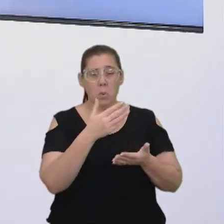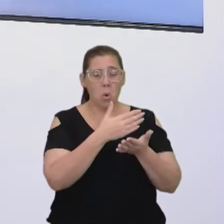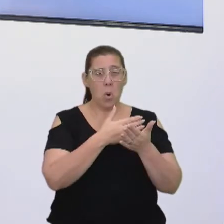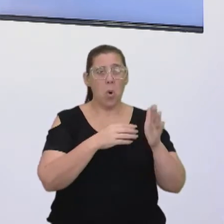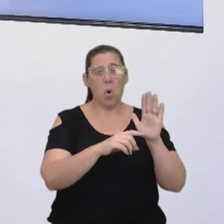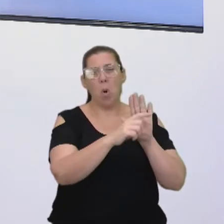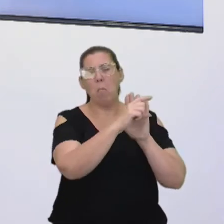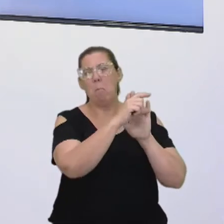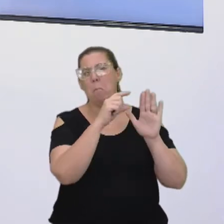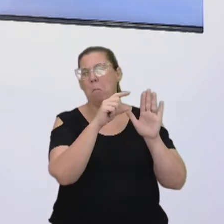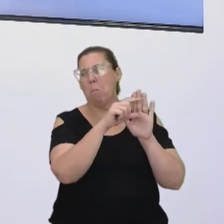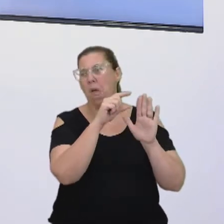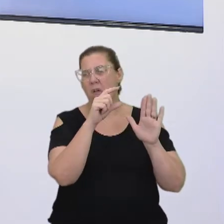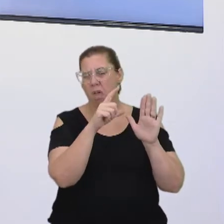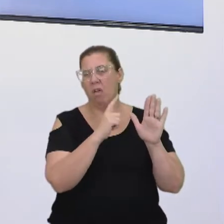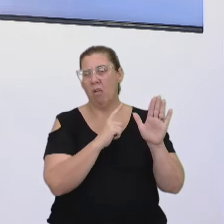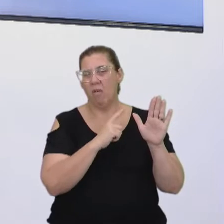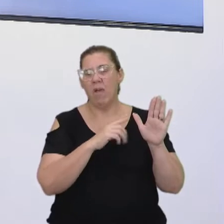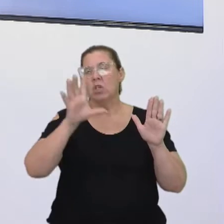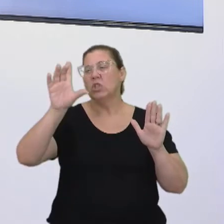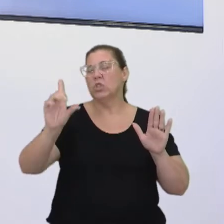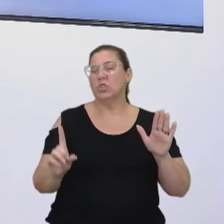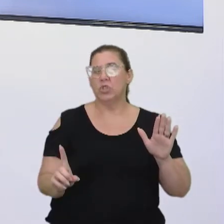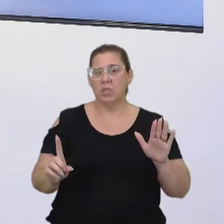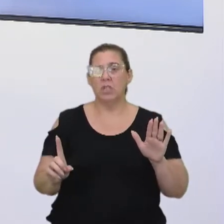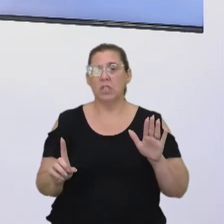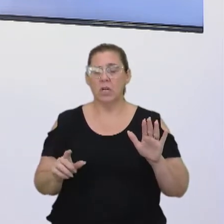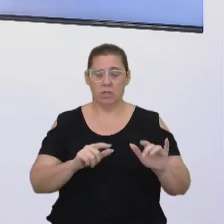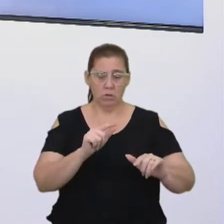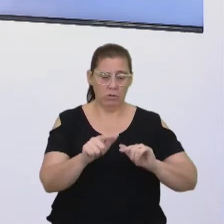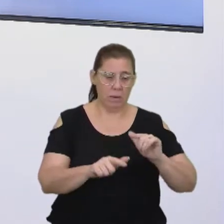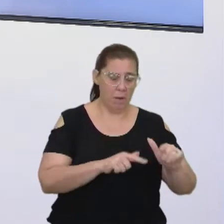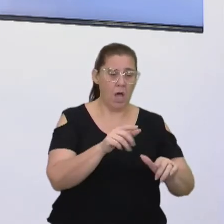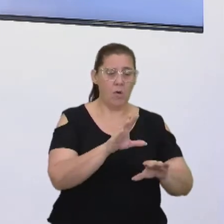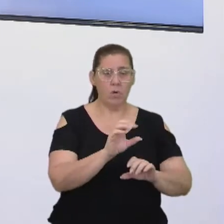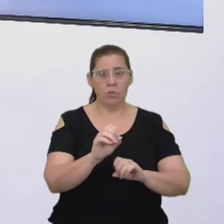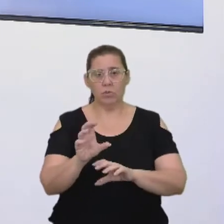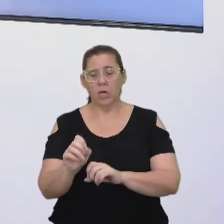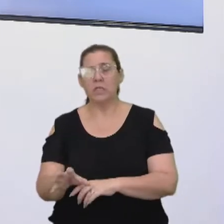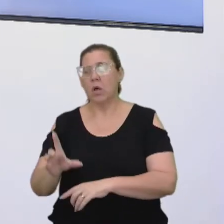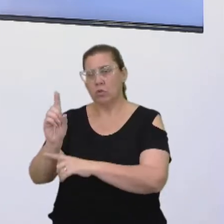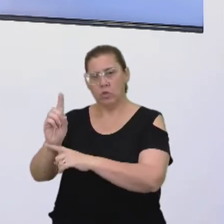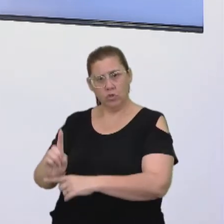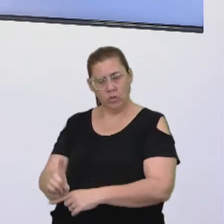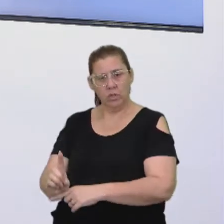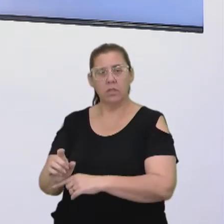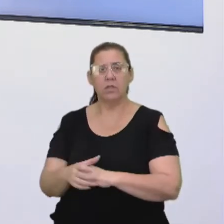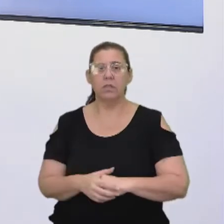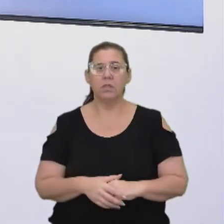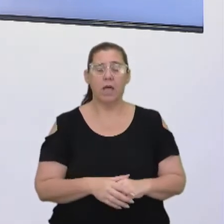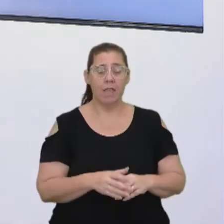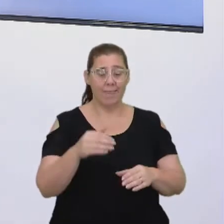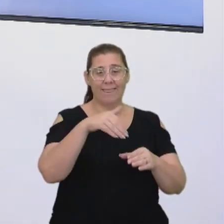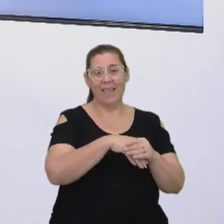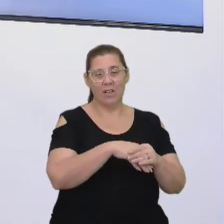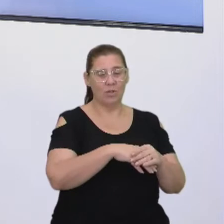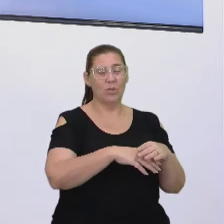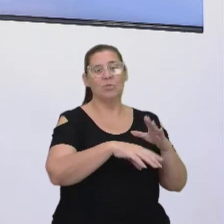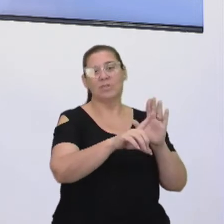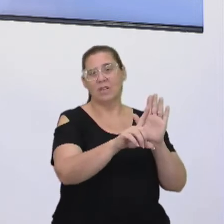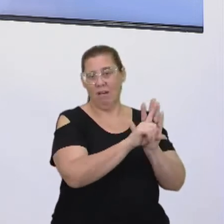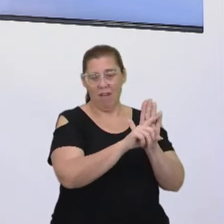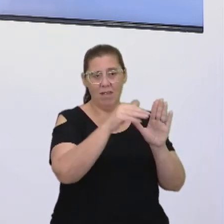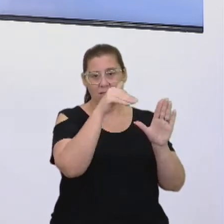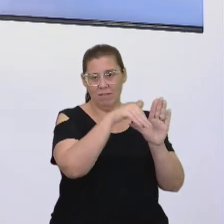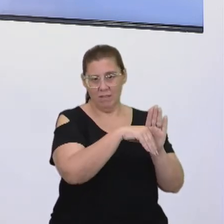começo da Constituição, que ele fala que é direito ao trabalho, à educação, dignidade e tal. Dentro desses primeiros